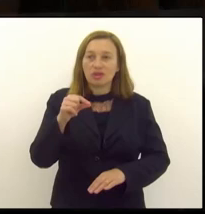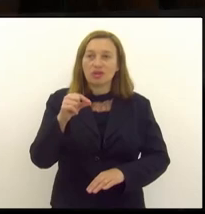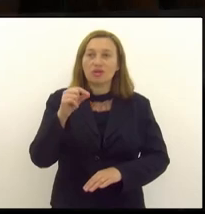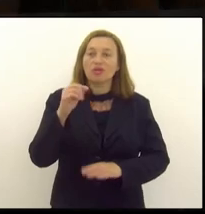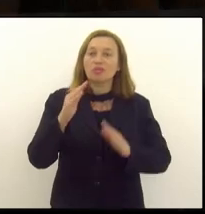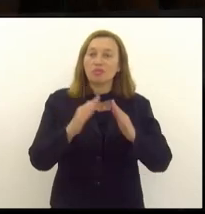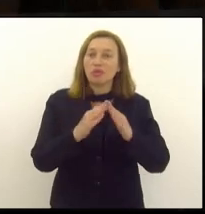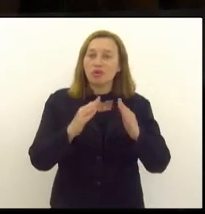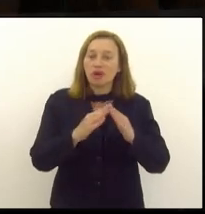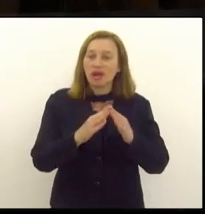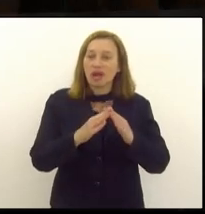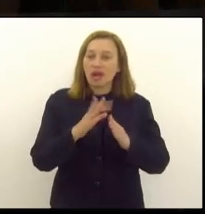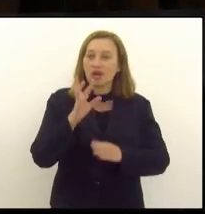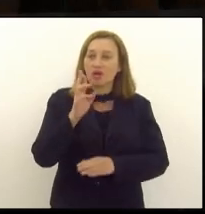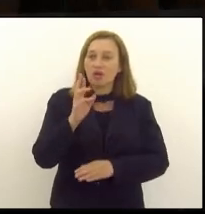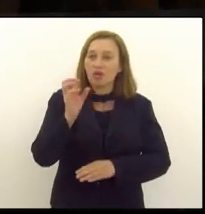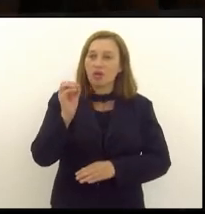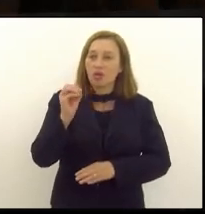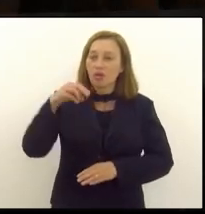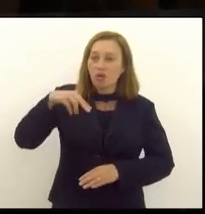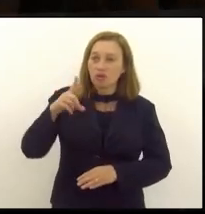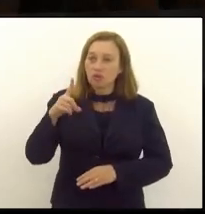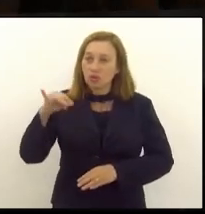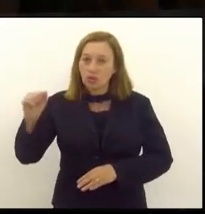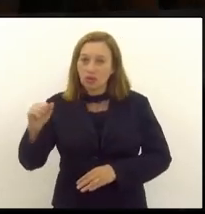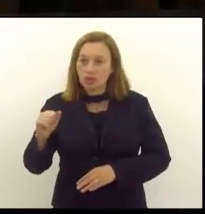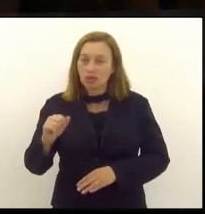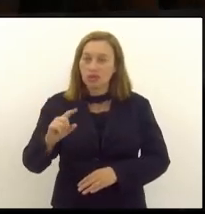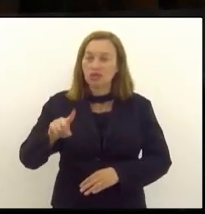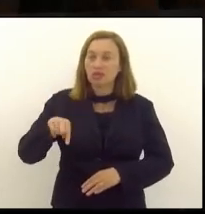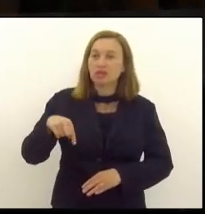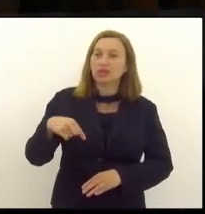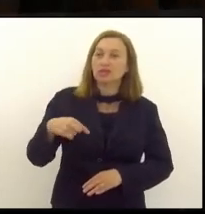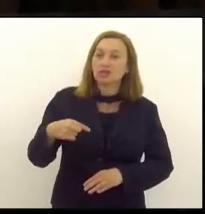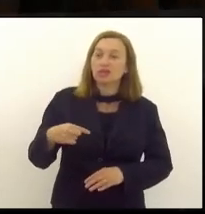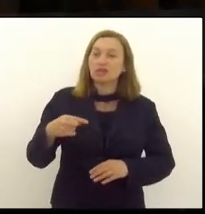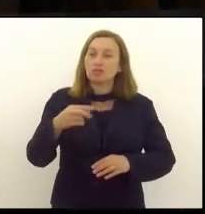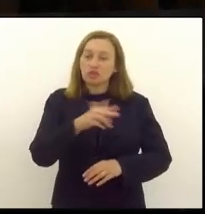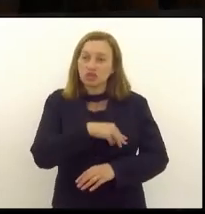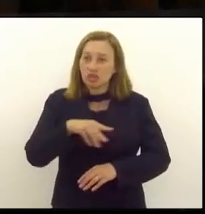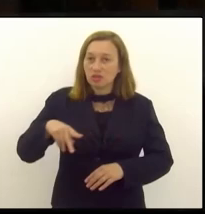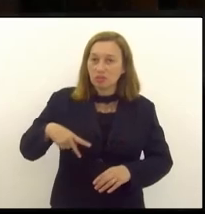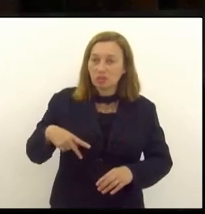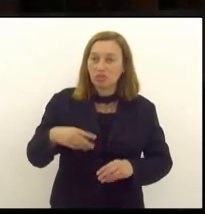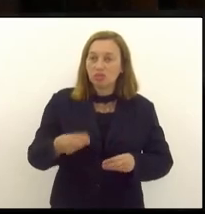em Porto Velho. Mas que bom que o Ministério Público oportuniza essas